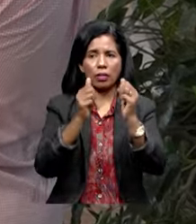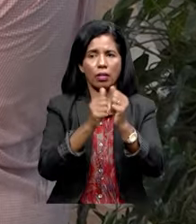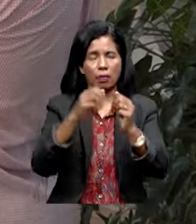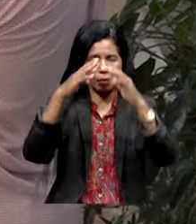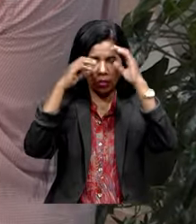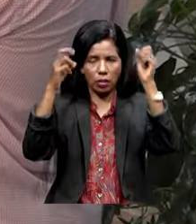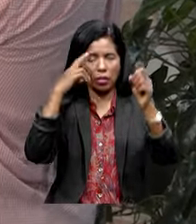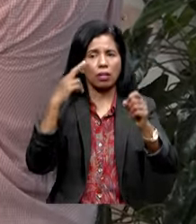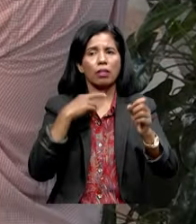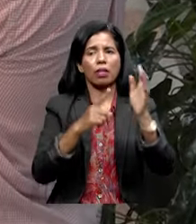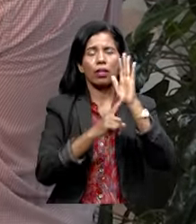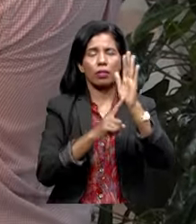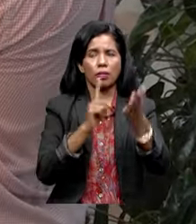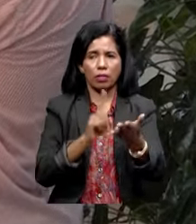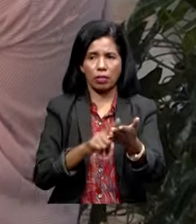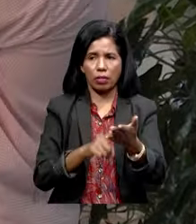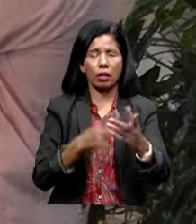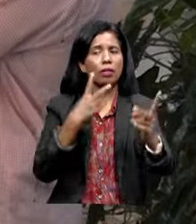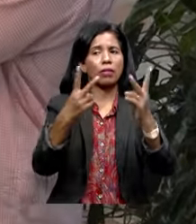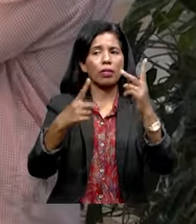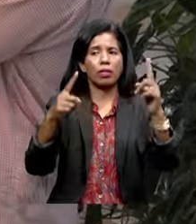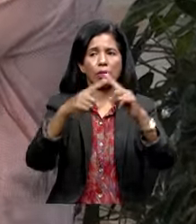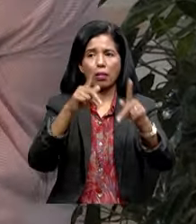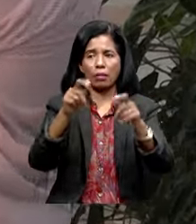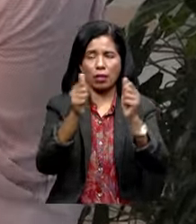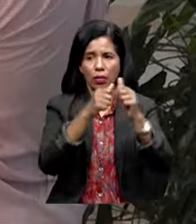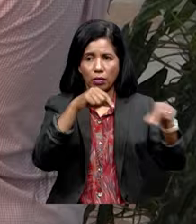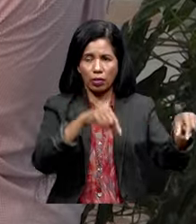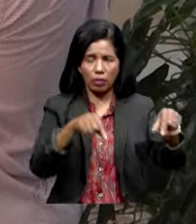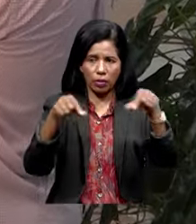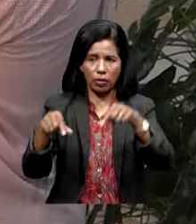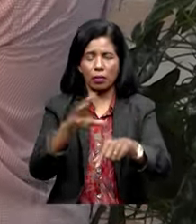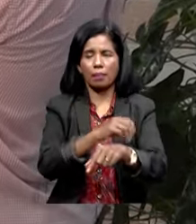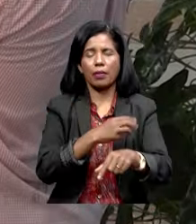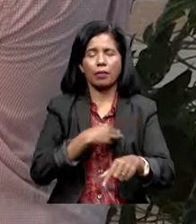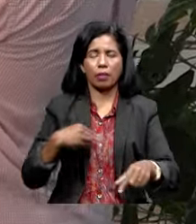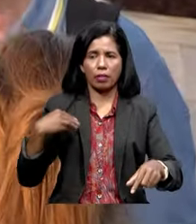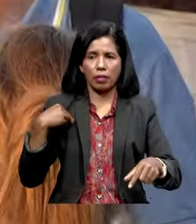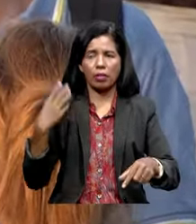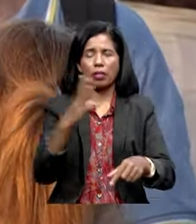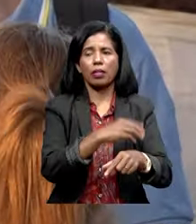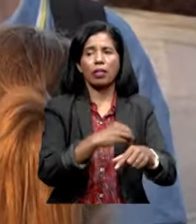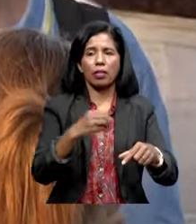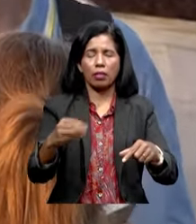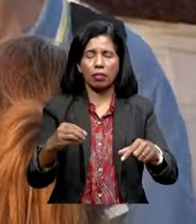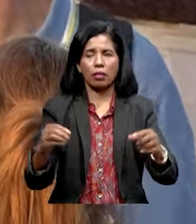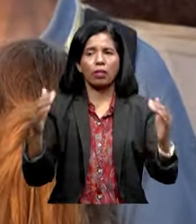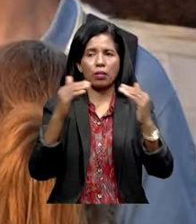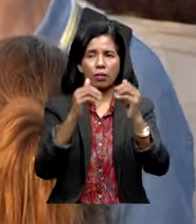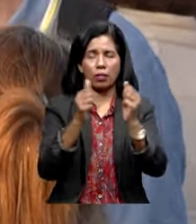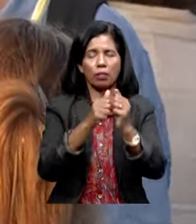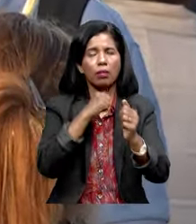Horta, no se ato discurso. Halau visita ba ema o deficiência orfanato Alma e a Praia dos Coqueiros, se sormuto o